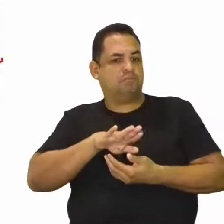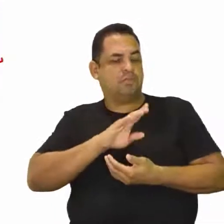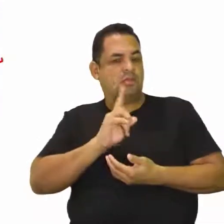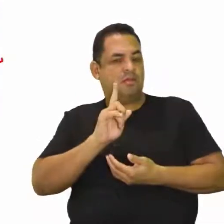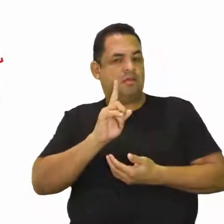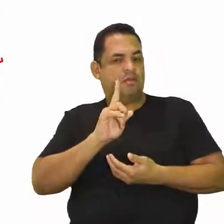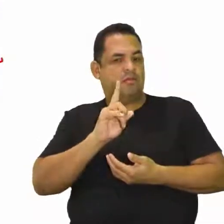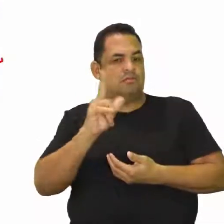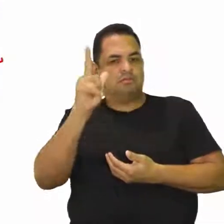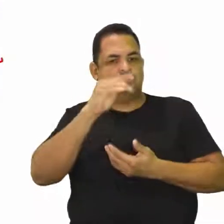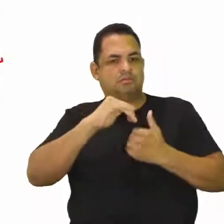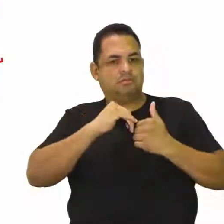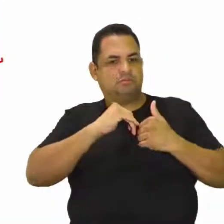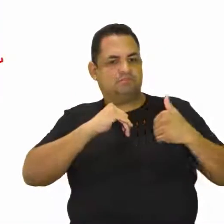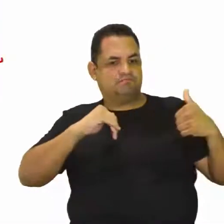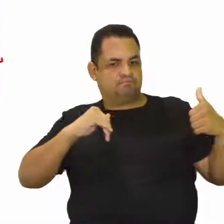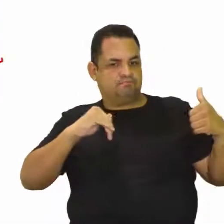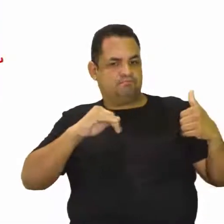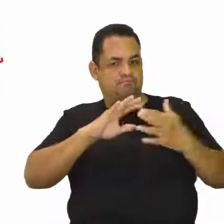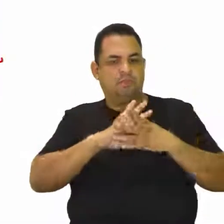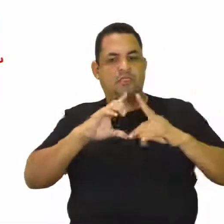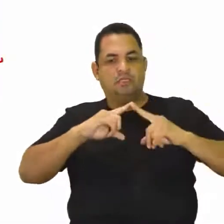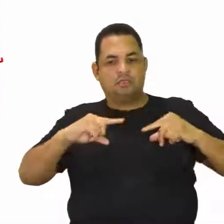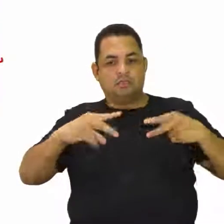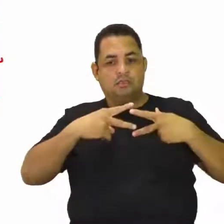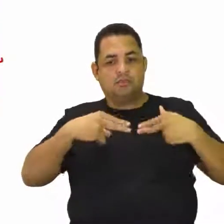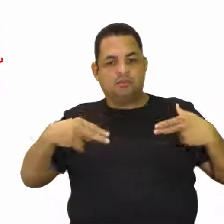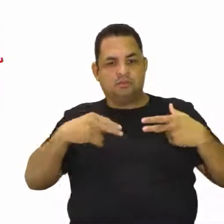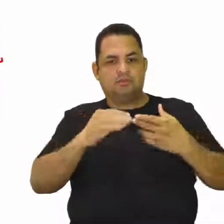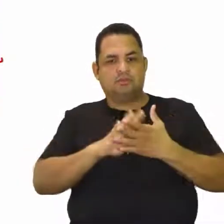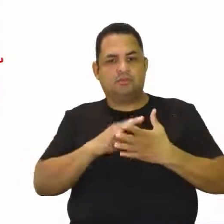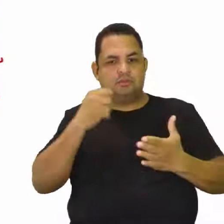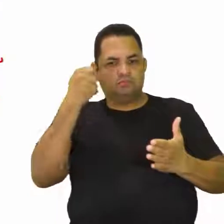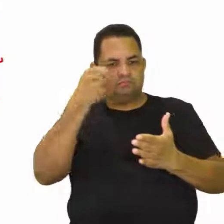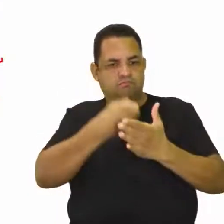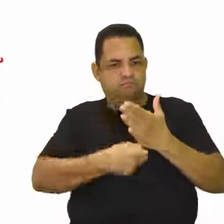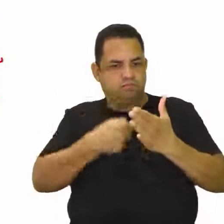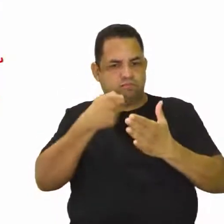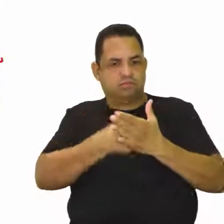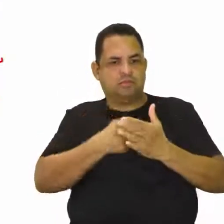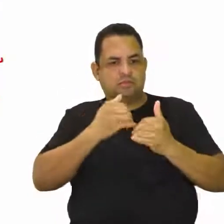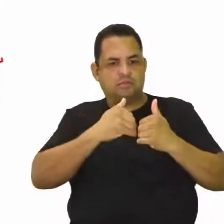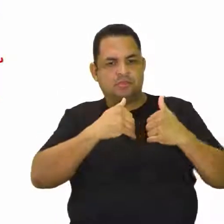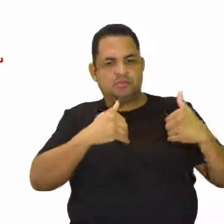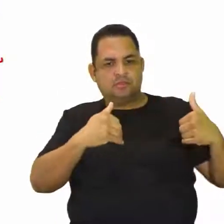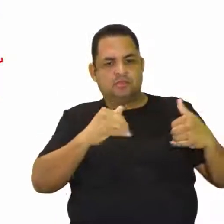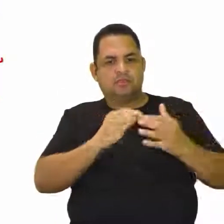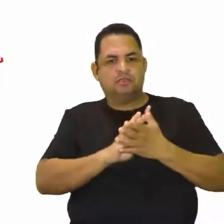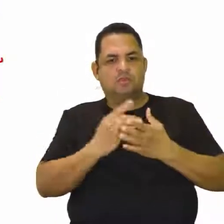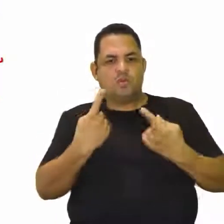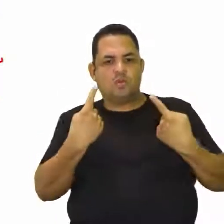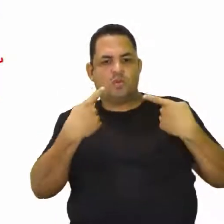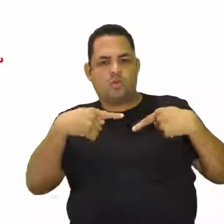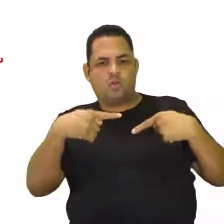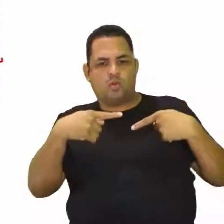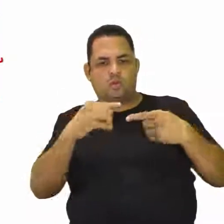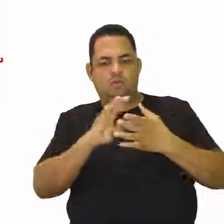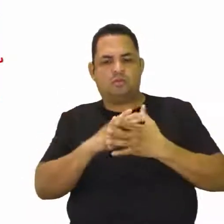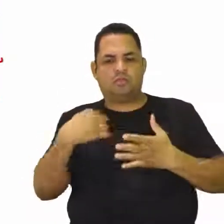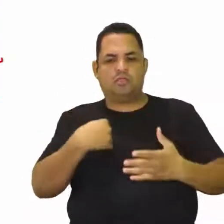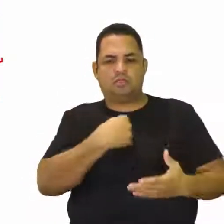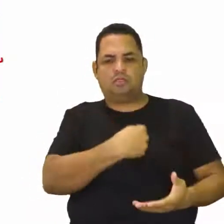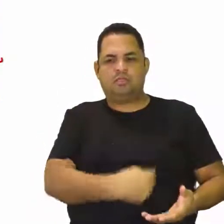enquanto, neutro. E o Japão lutava isoladamente contra a China. Vem para